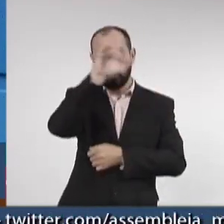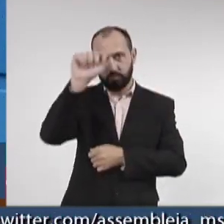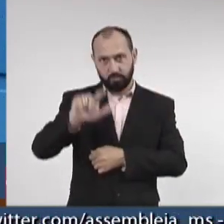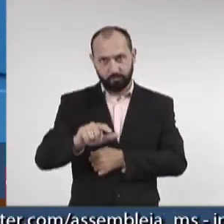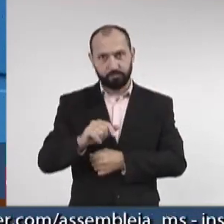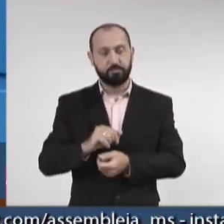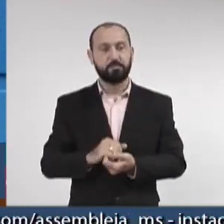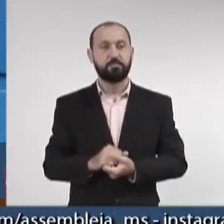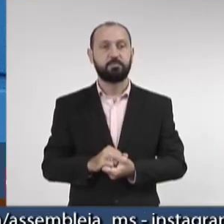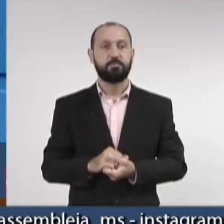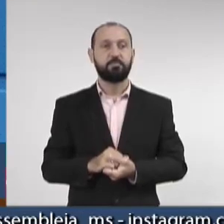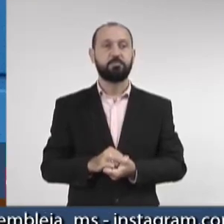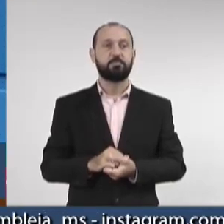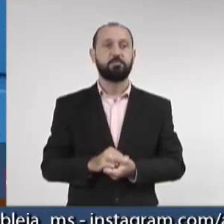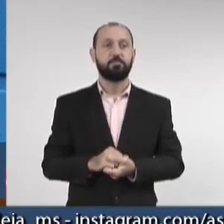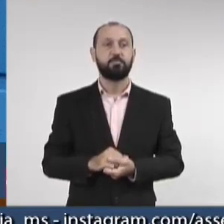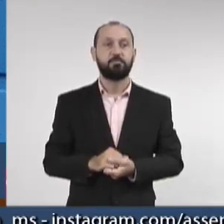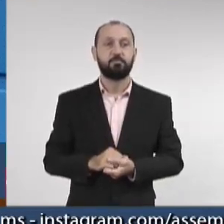Sul.